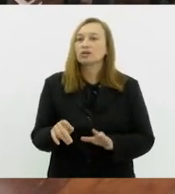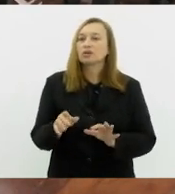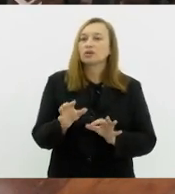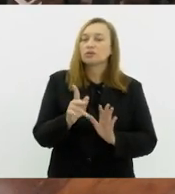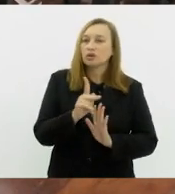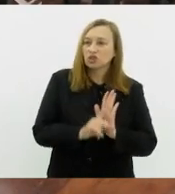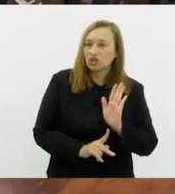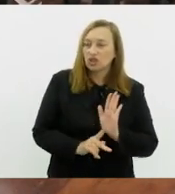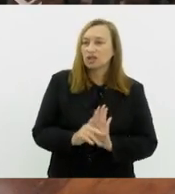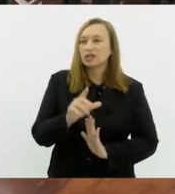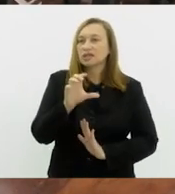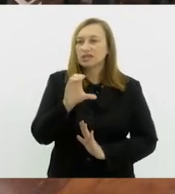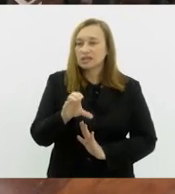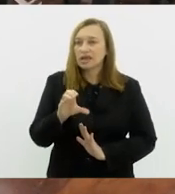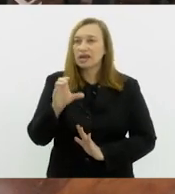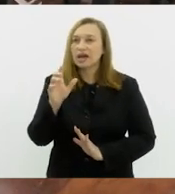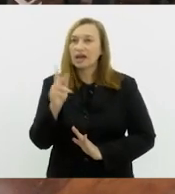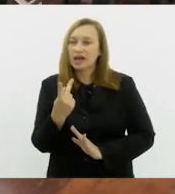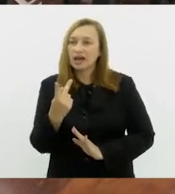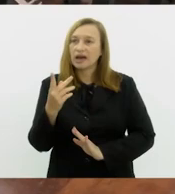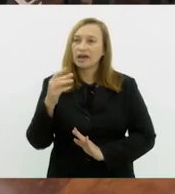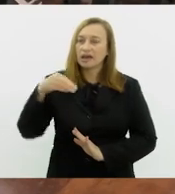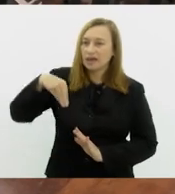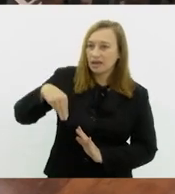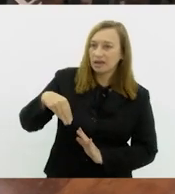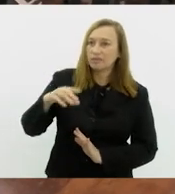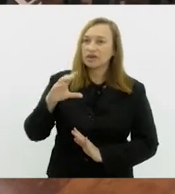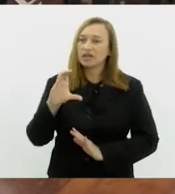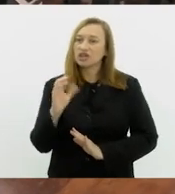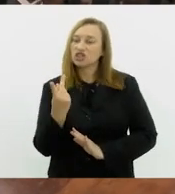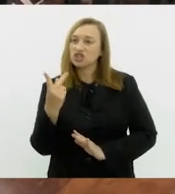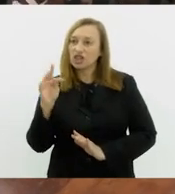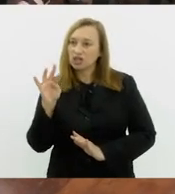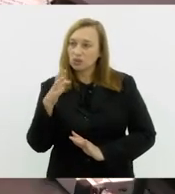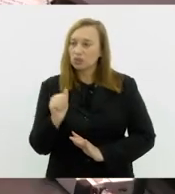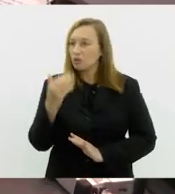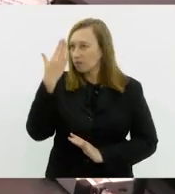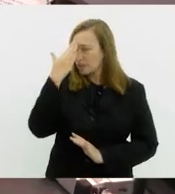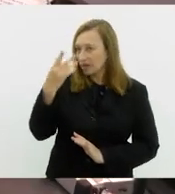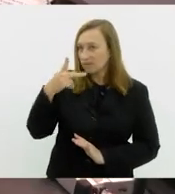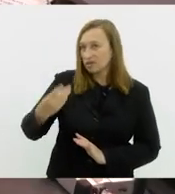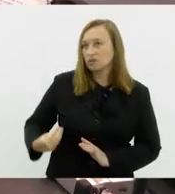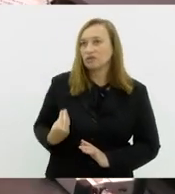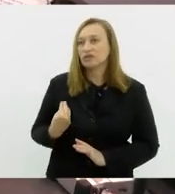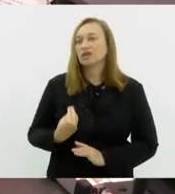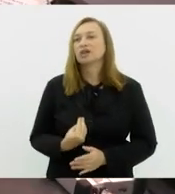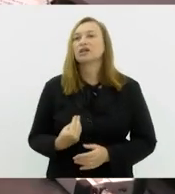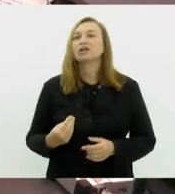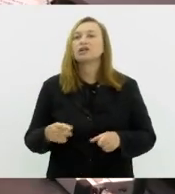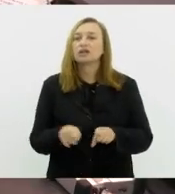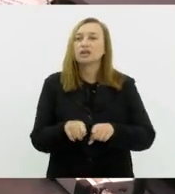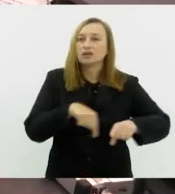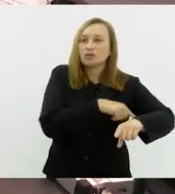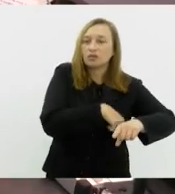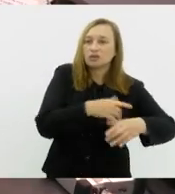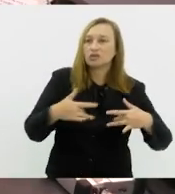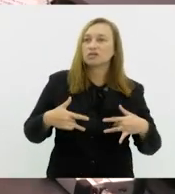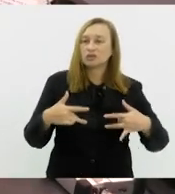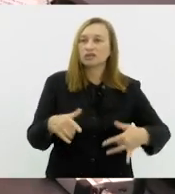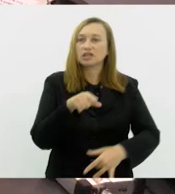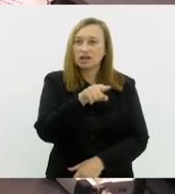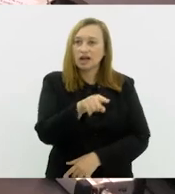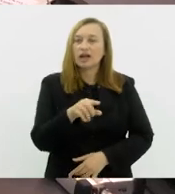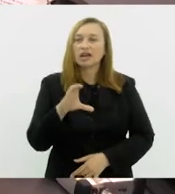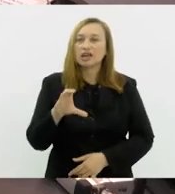CHM Sem Bacilo, da Chatuba. Obrigada pela presença de vocês, inclusive, também trabalhando em cima de uma cozinha solidária lá na Chatuba.